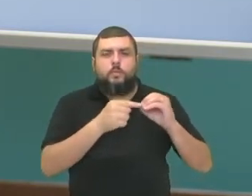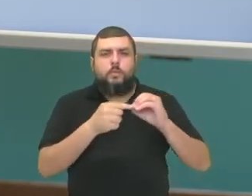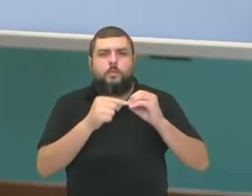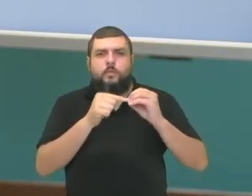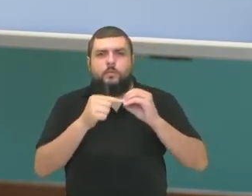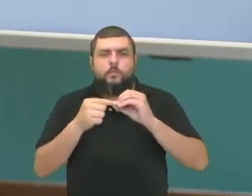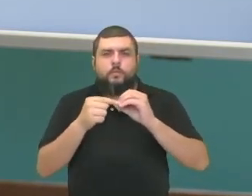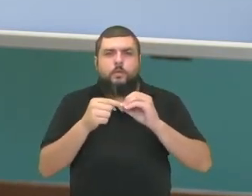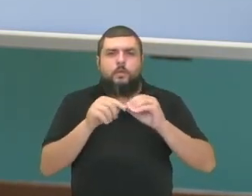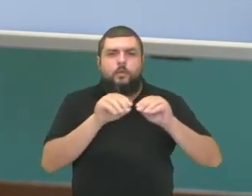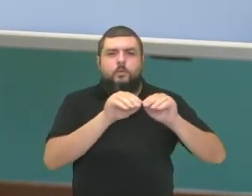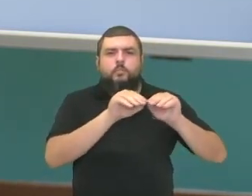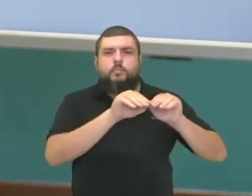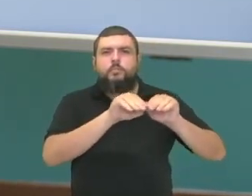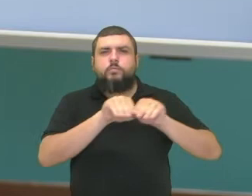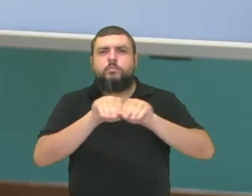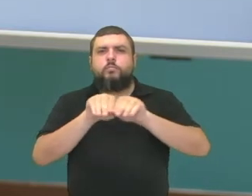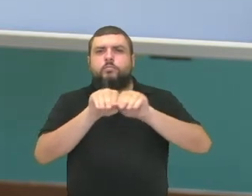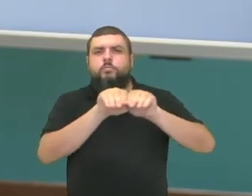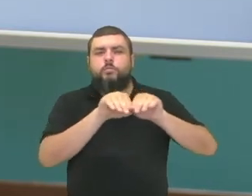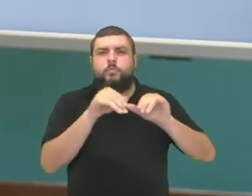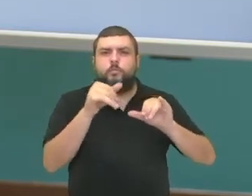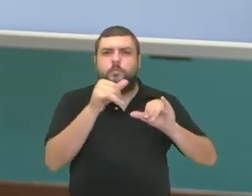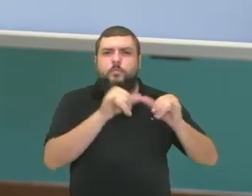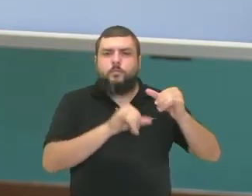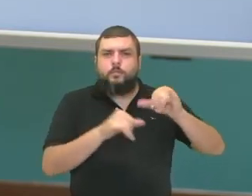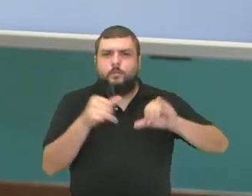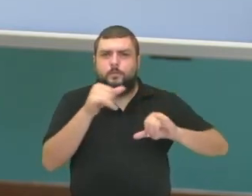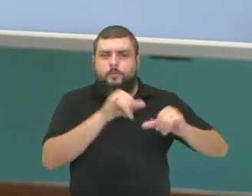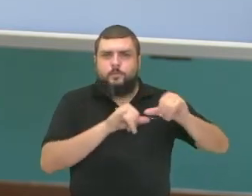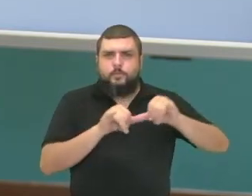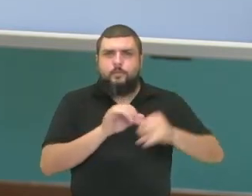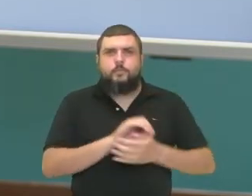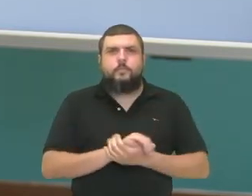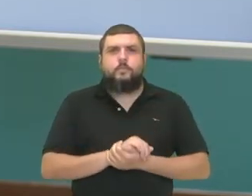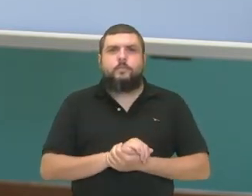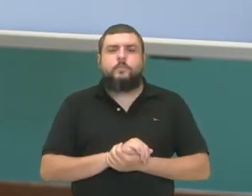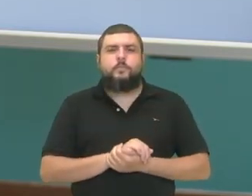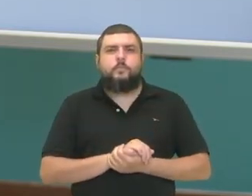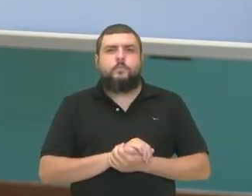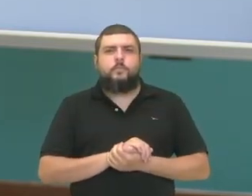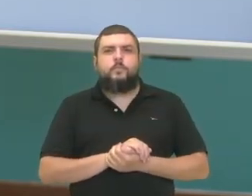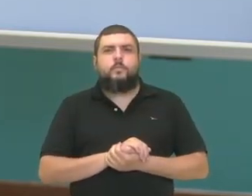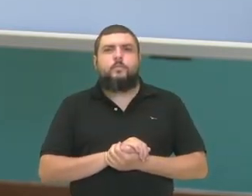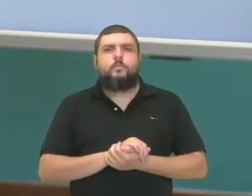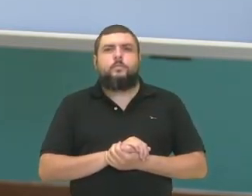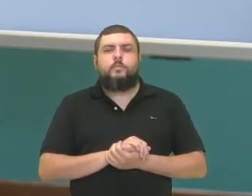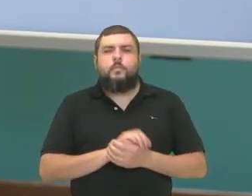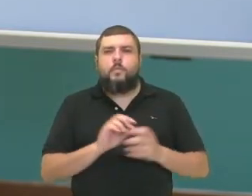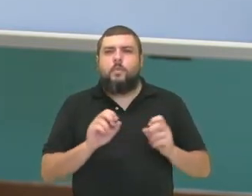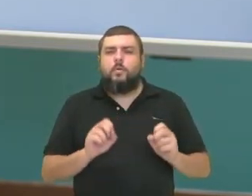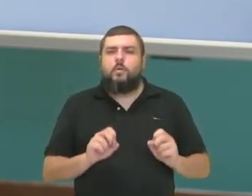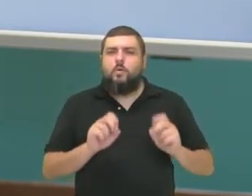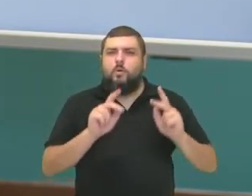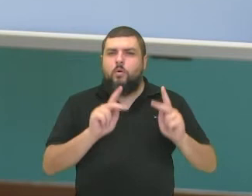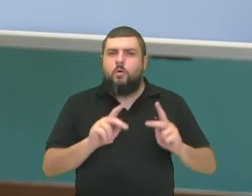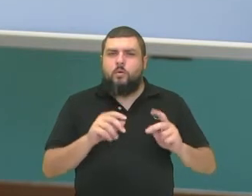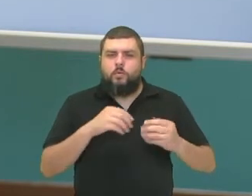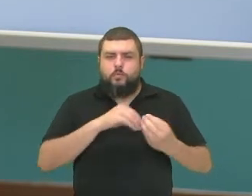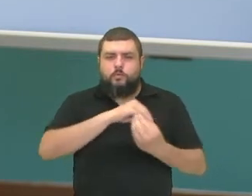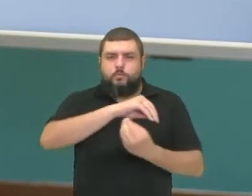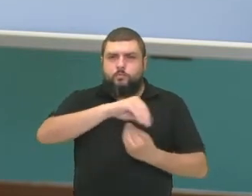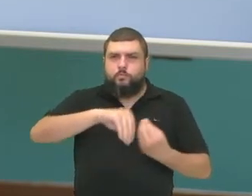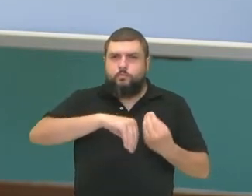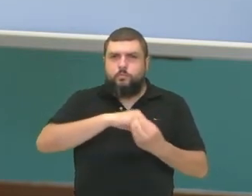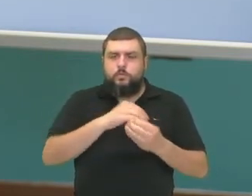em um equilíbrio químico dinâmico. Nós vamos trabalhar este ponto aí, tá? Numa reação química, uma